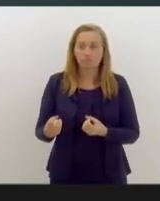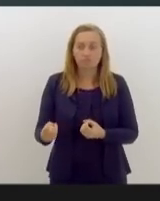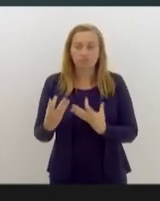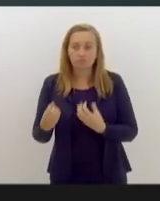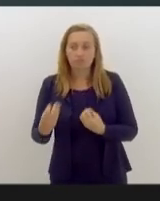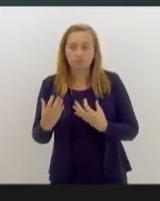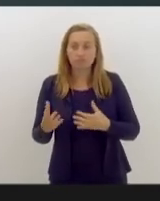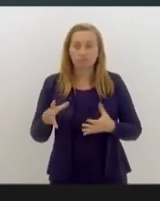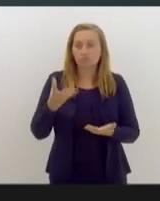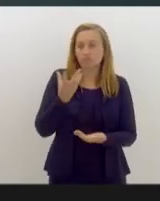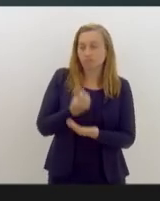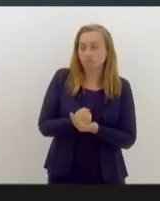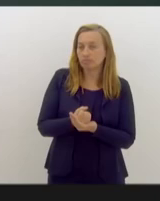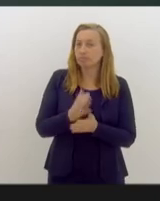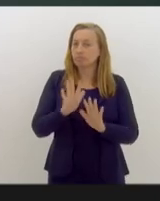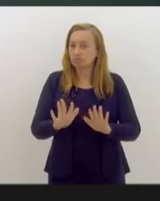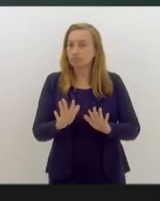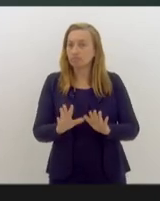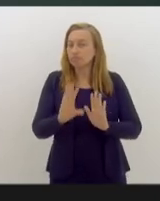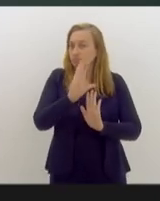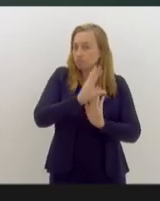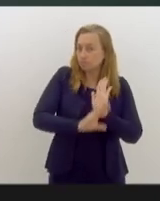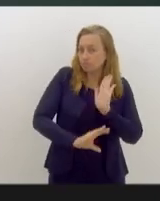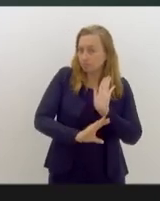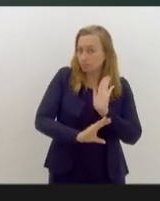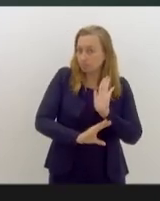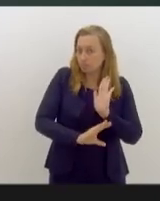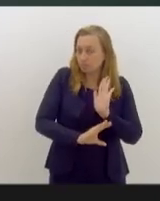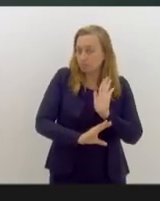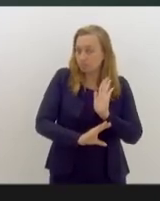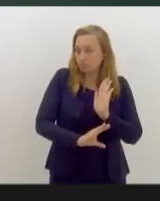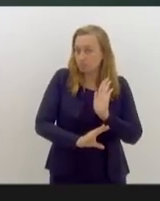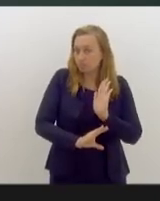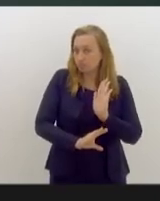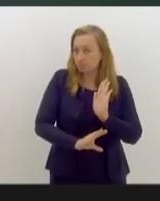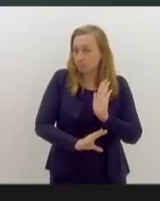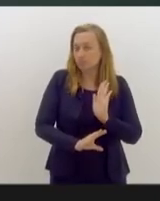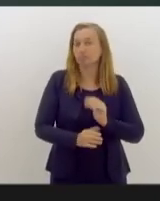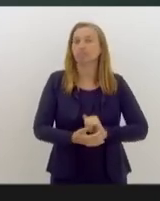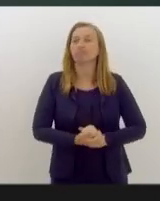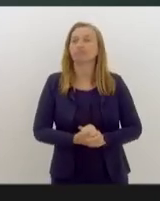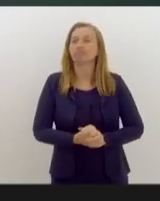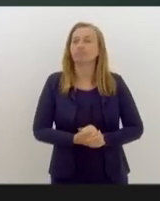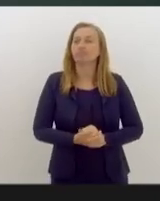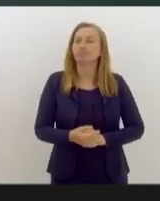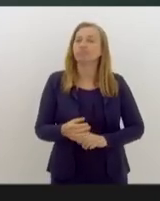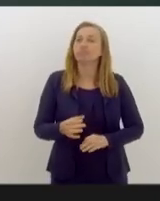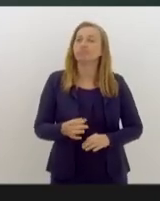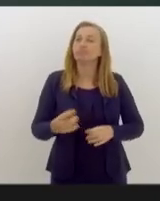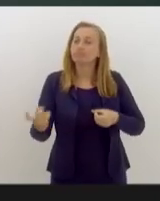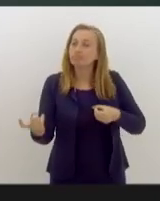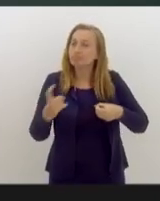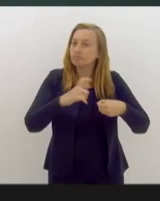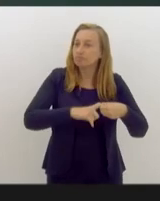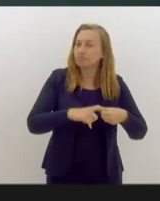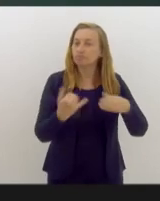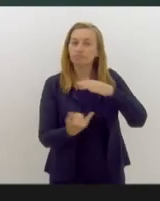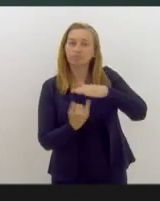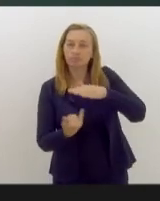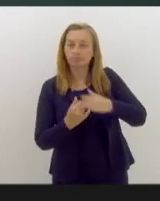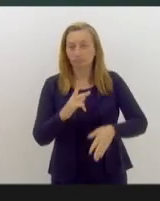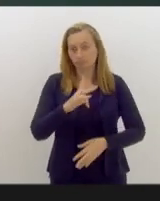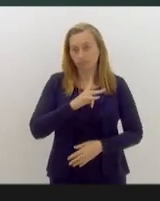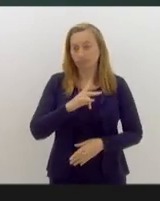matriculado. É a parte do currículo que é feita por conveniamentos de instituições